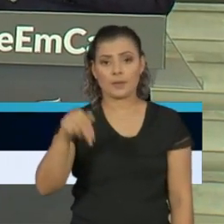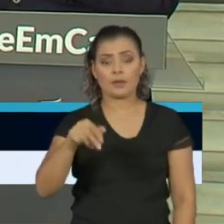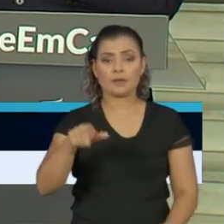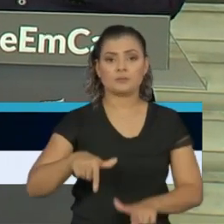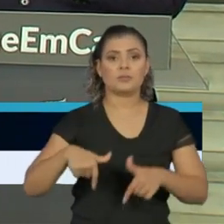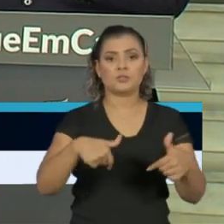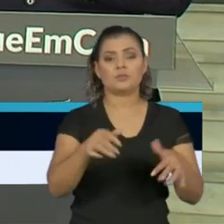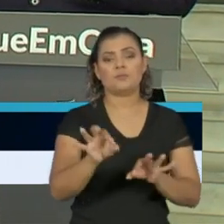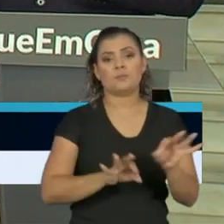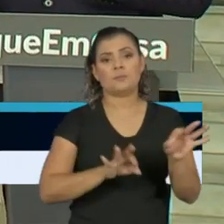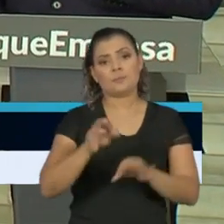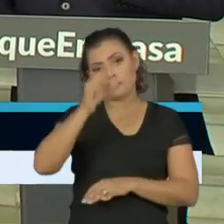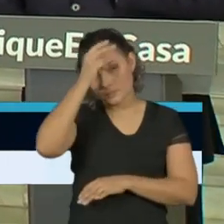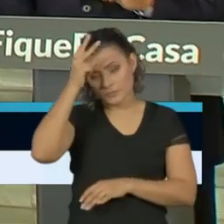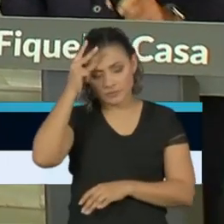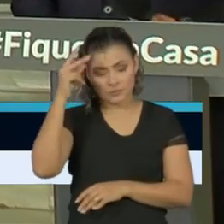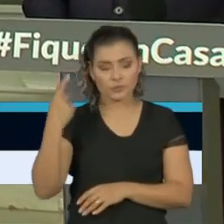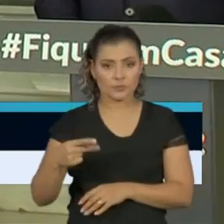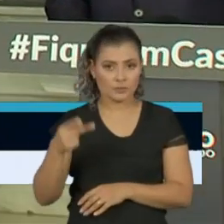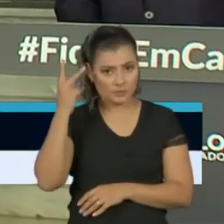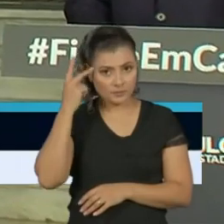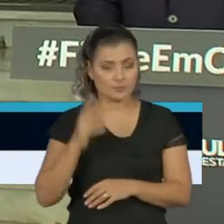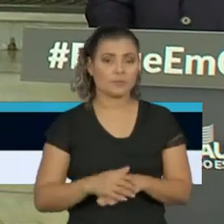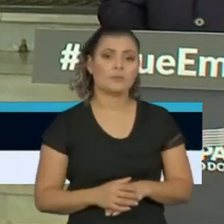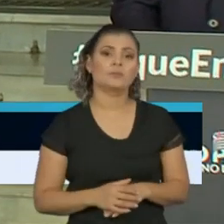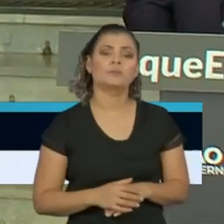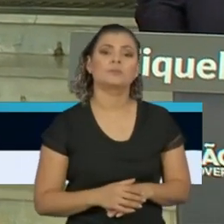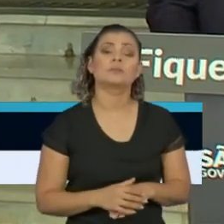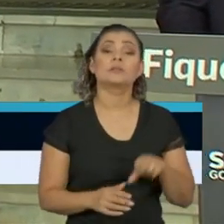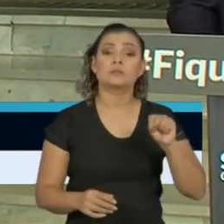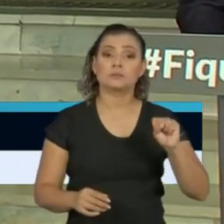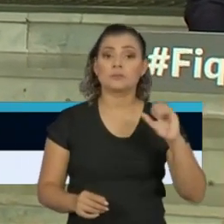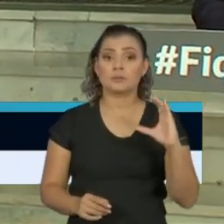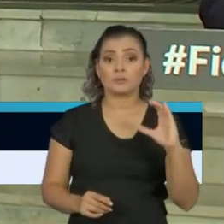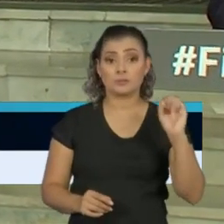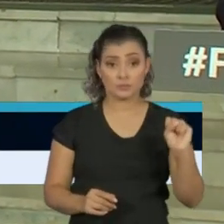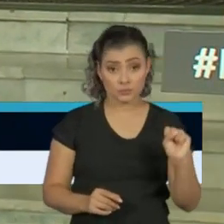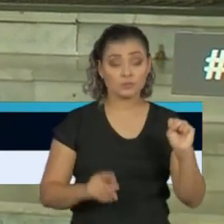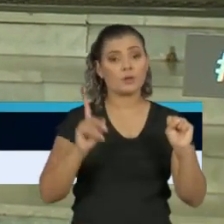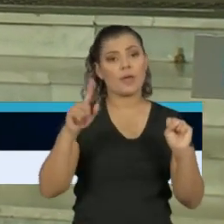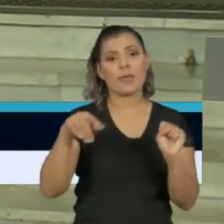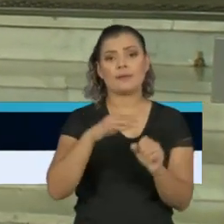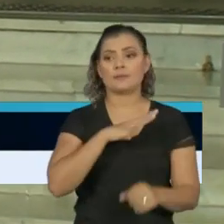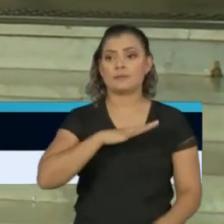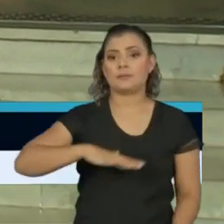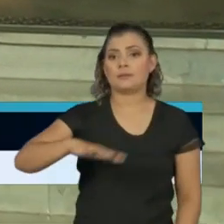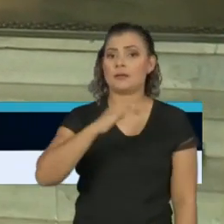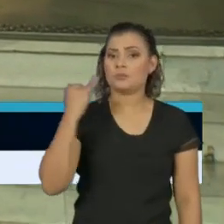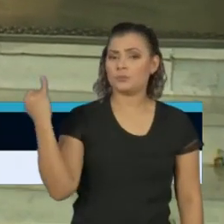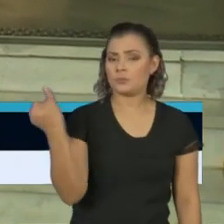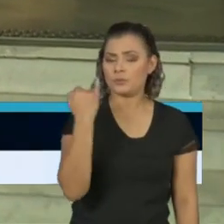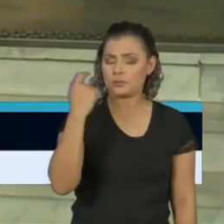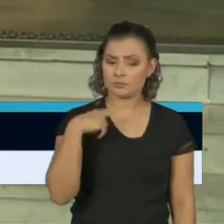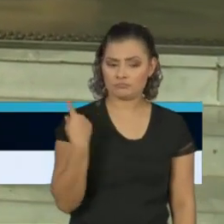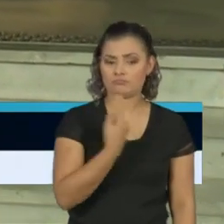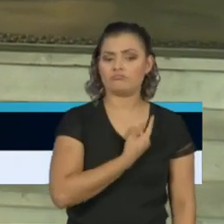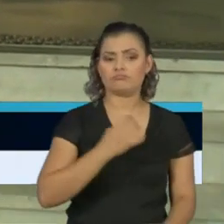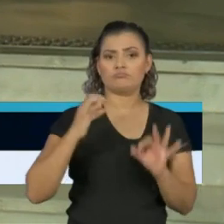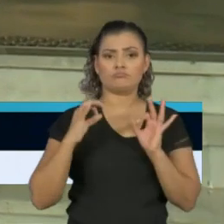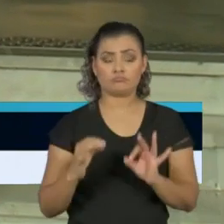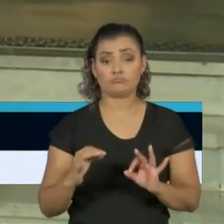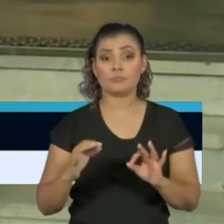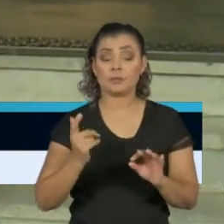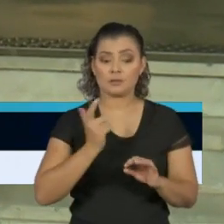Prefeitura Municipal de São Caetano do Sul. São Caetano do Sul é uma cidade extremamente importante aqui para nós. Tem